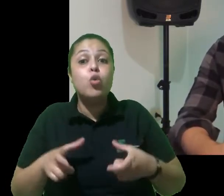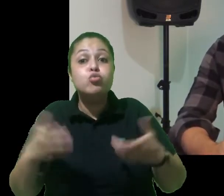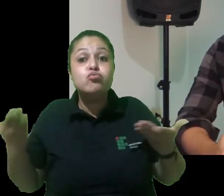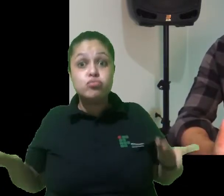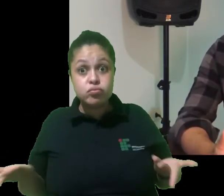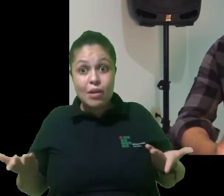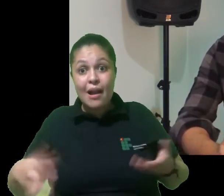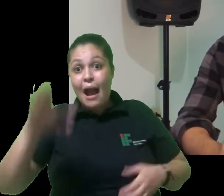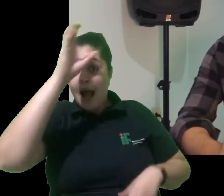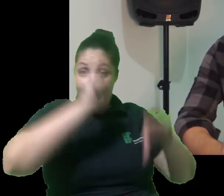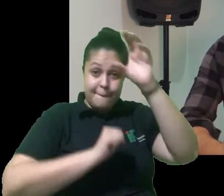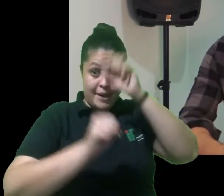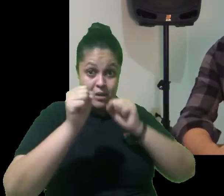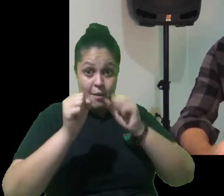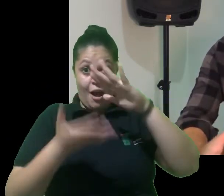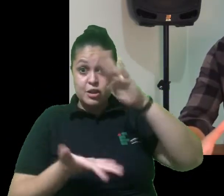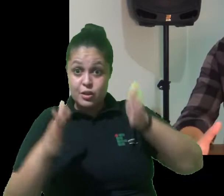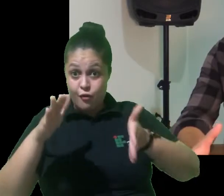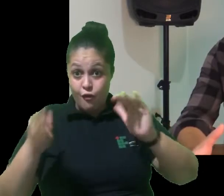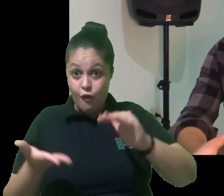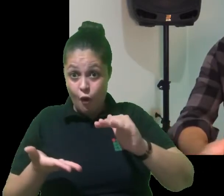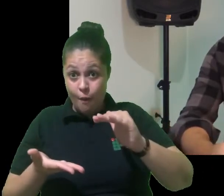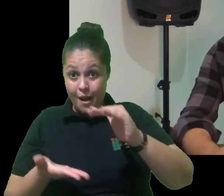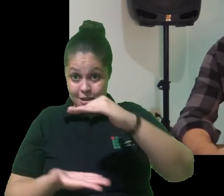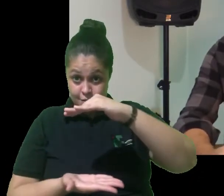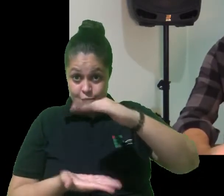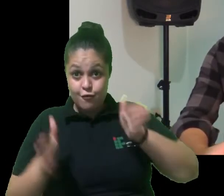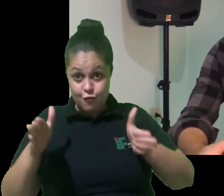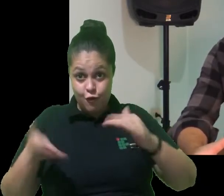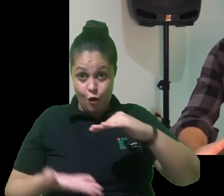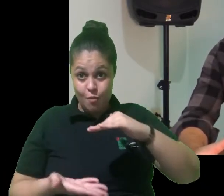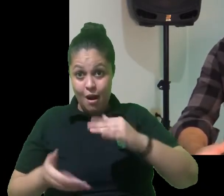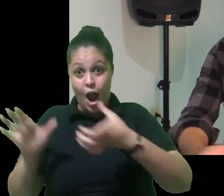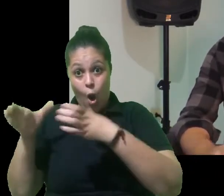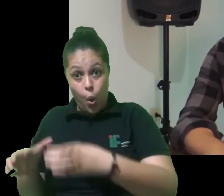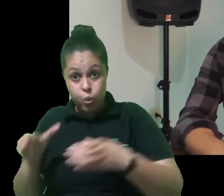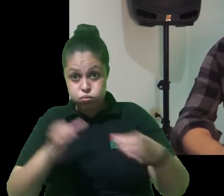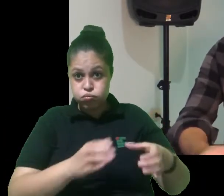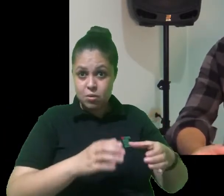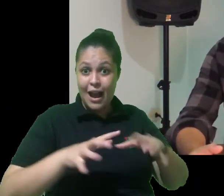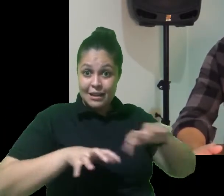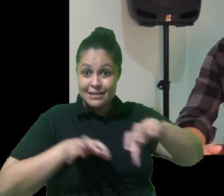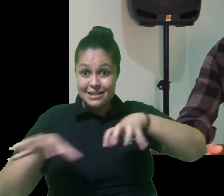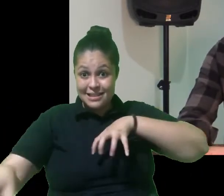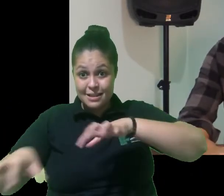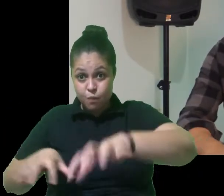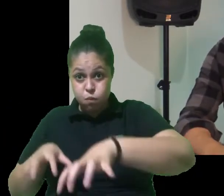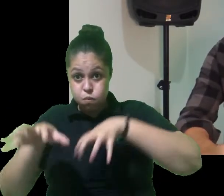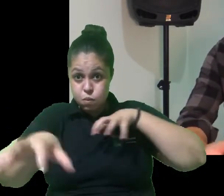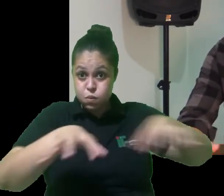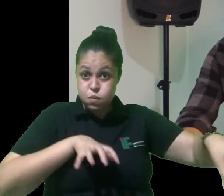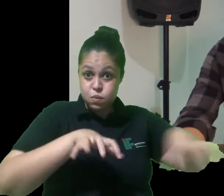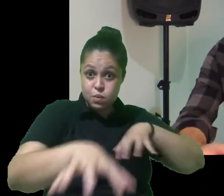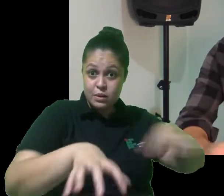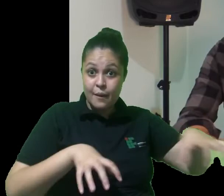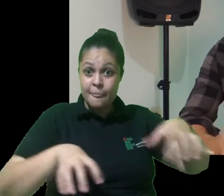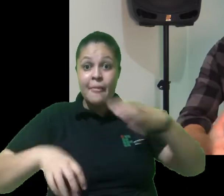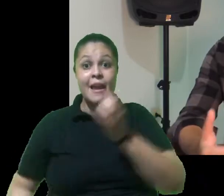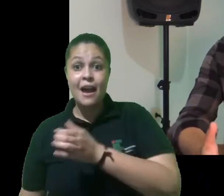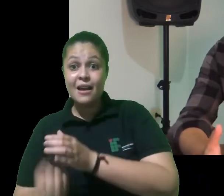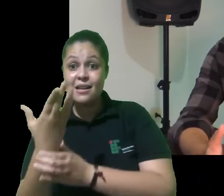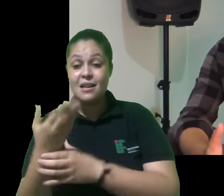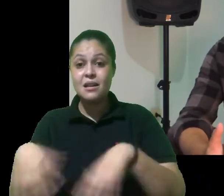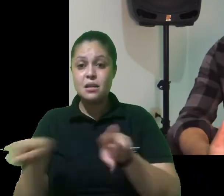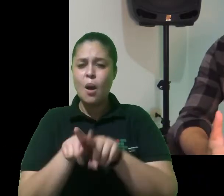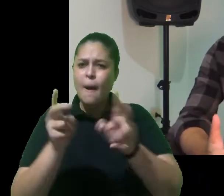Então, aprendemos as formas, as distribuições, as localizações, as relações de localização